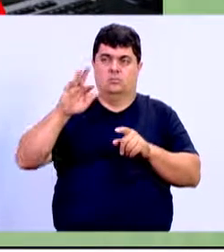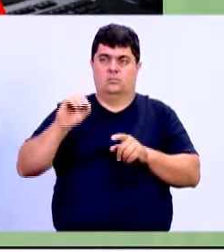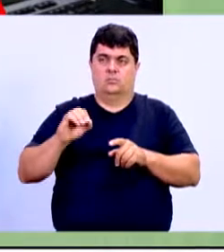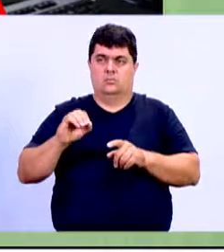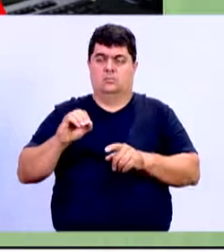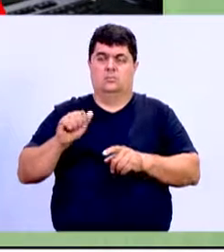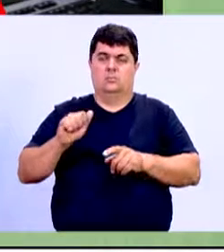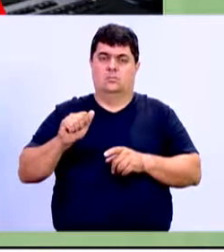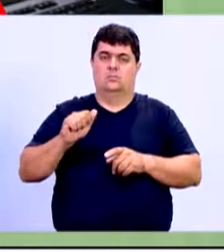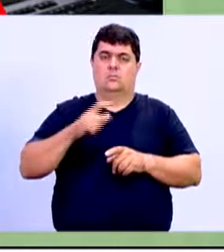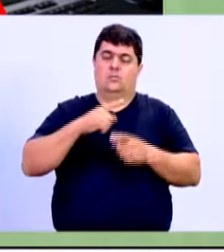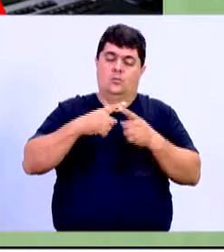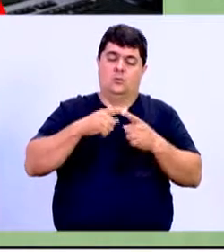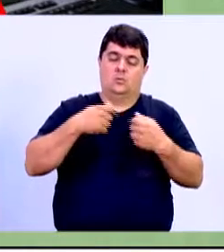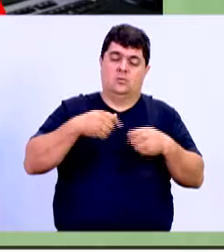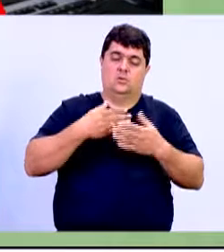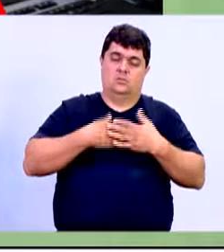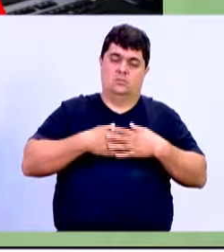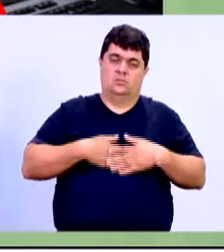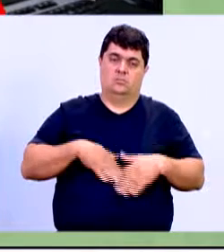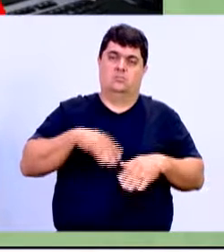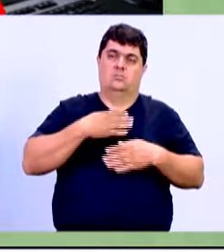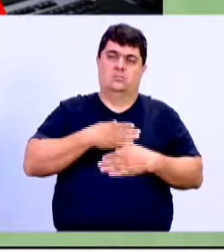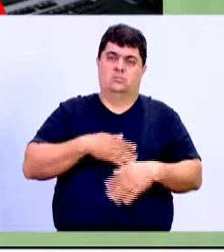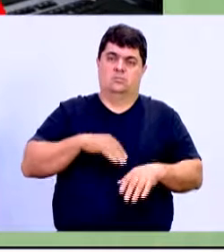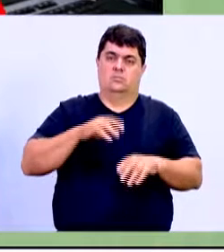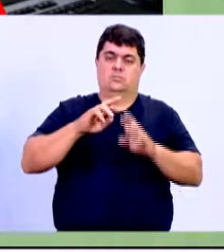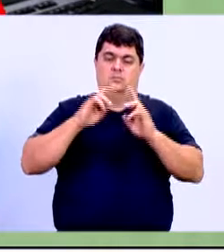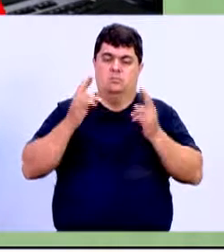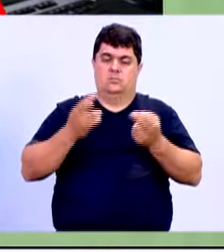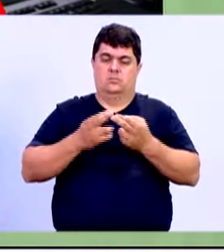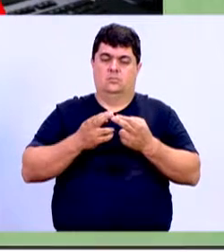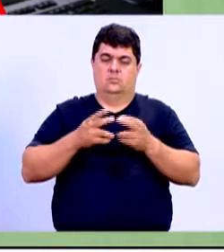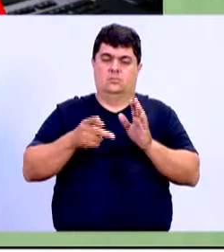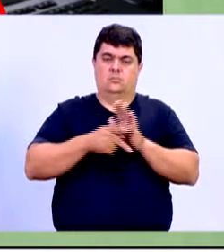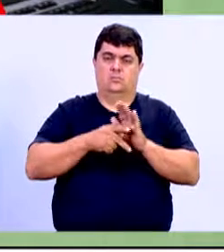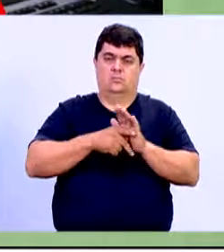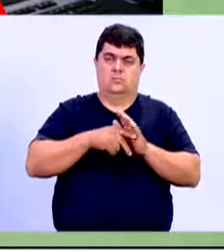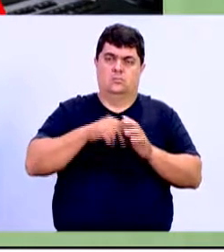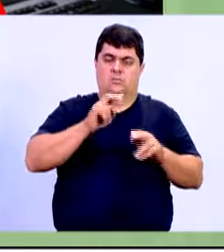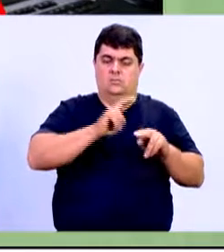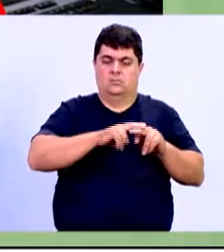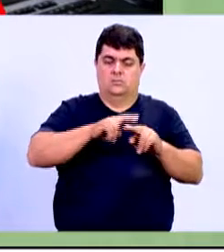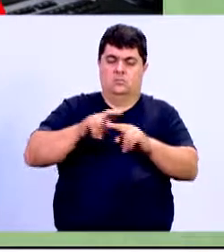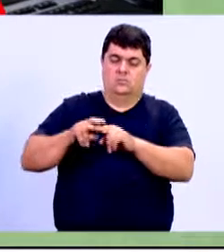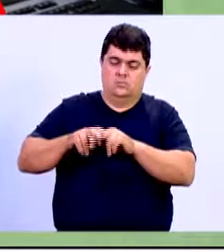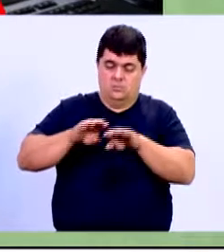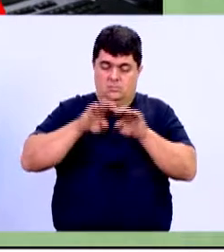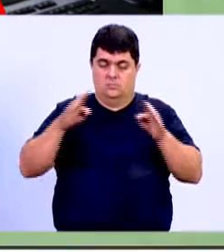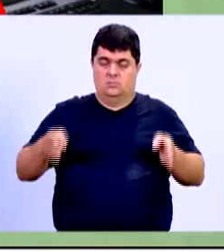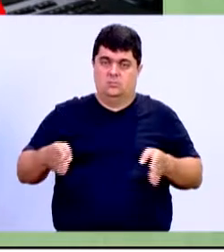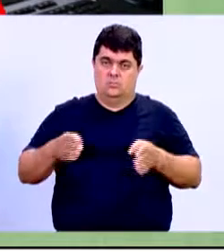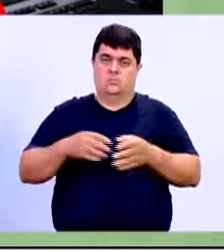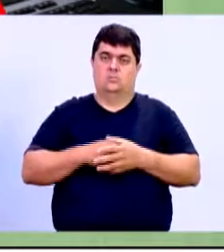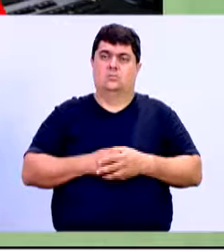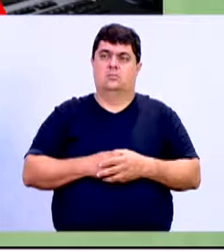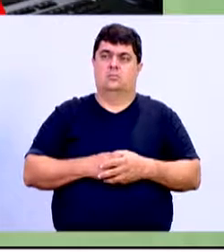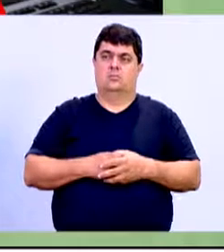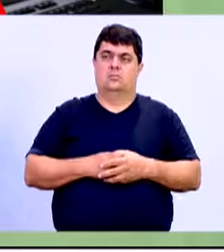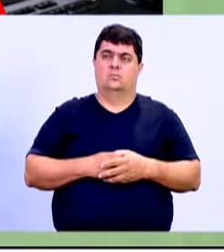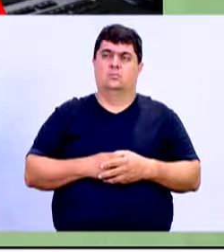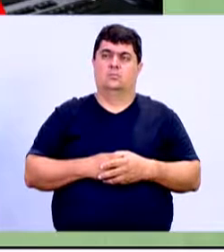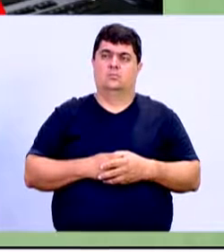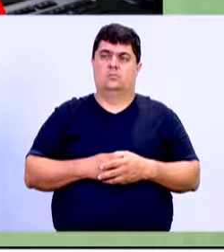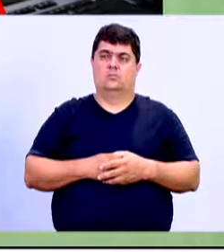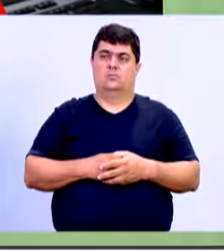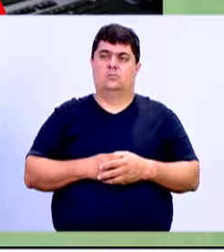tal forma que eles tenham tranquilidade lá. Então, quando eles têm que ter uma reunião entre eles mesmos, eles vêm nesta mesa aqui. Então, eles sentam aqui nesta mesa.